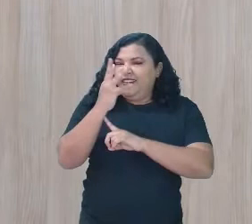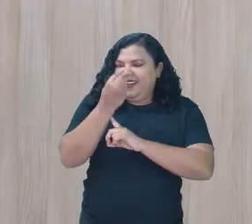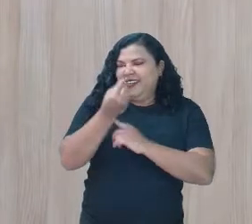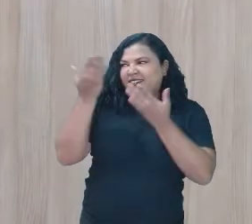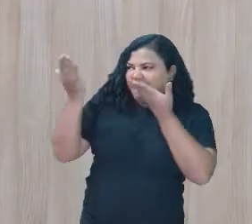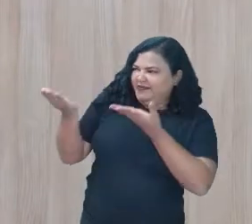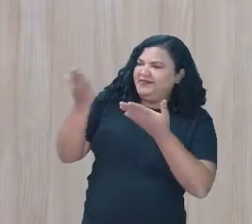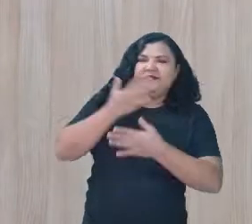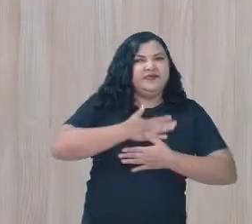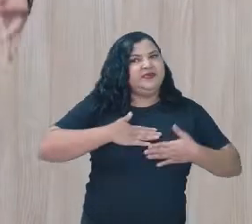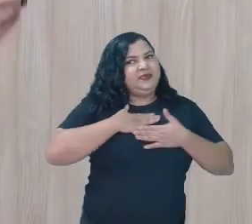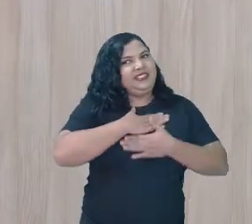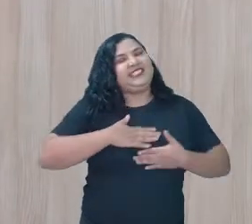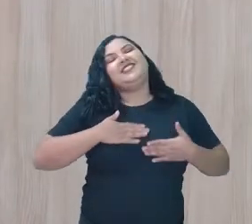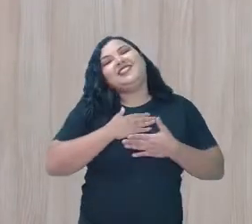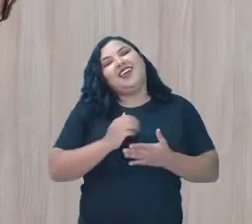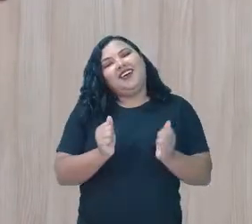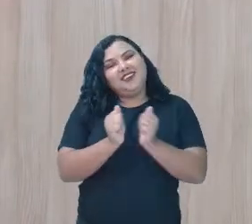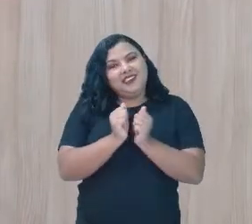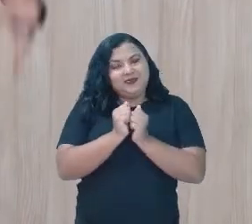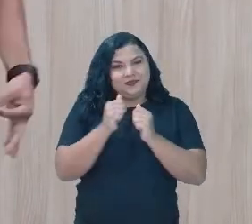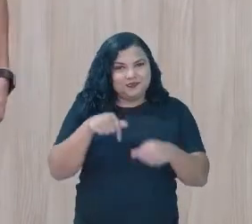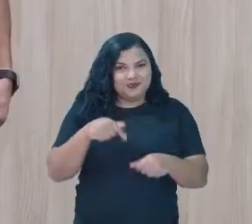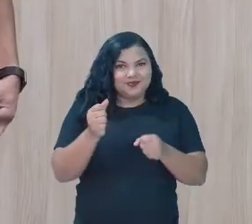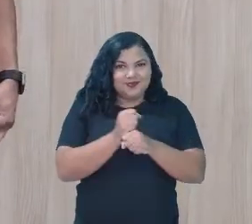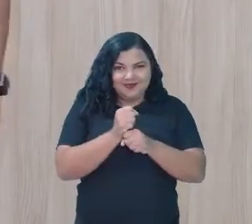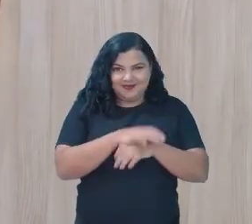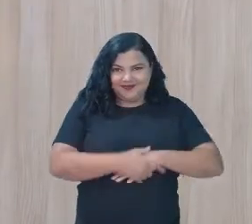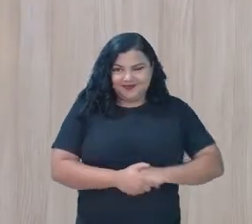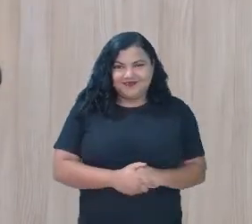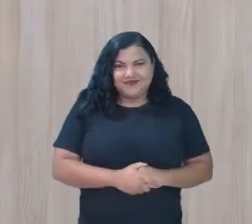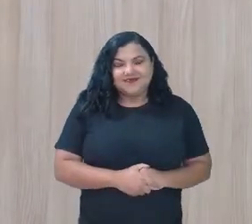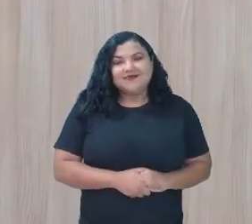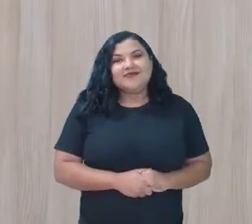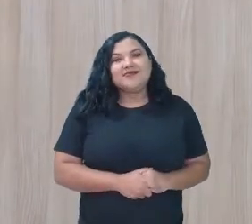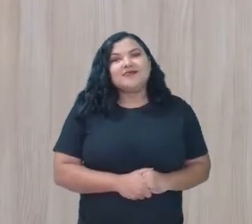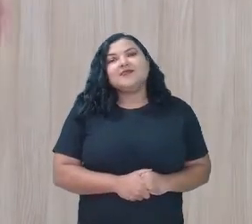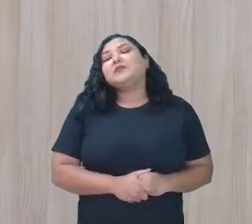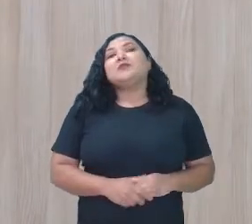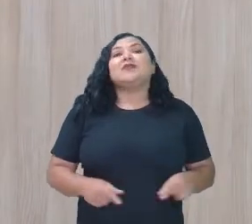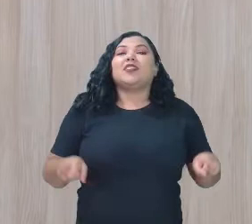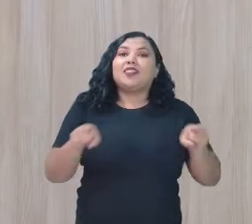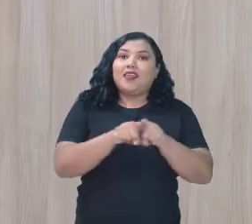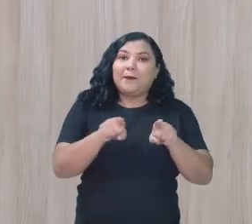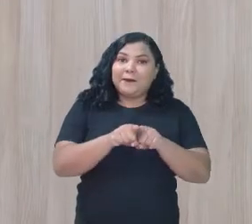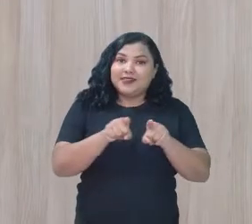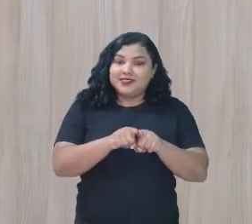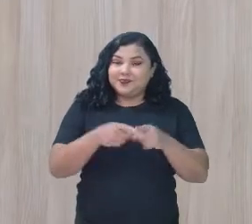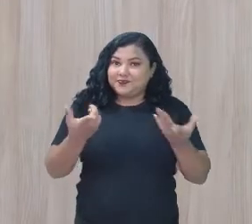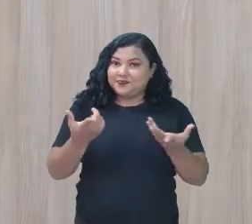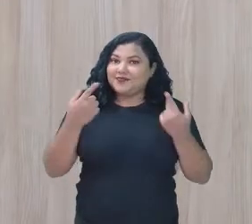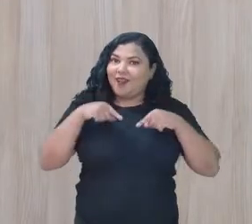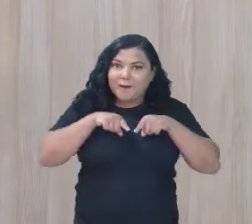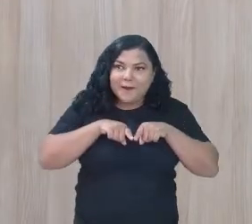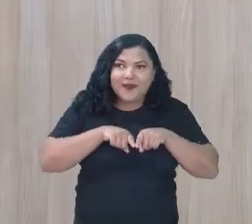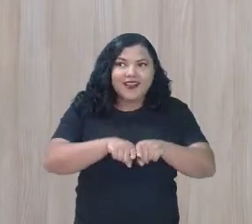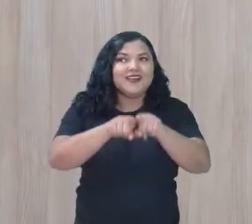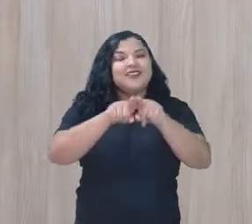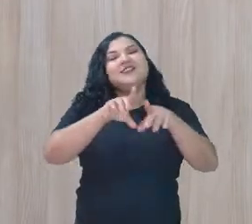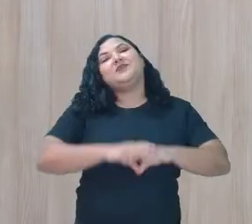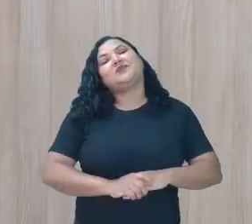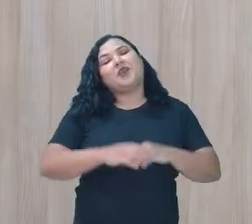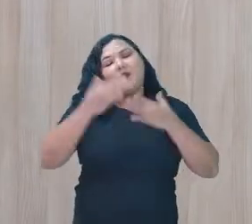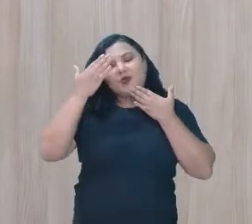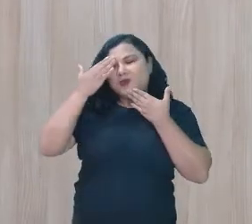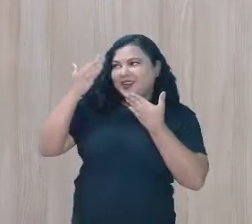artes. É um prazer inenarrável tê-la aqui no chat conosco, certo? Está me acompanhando aqui nessa manhã de aulas,